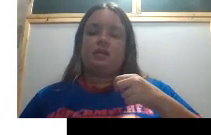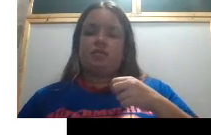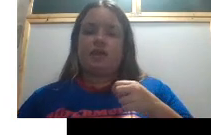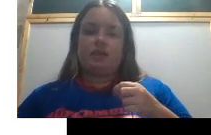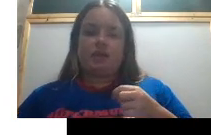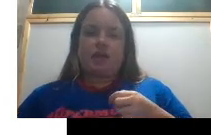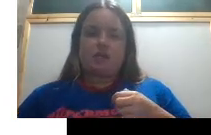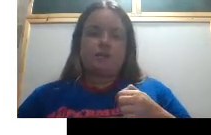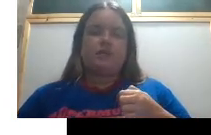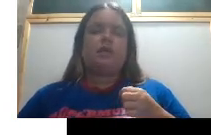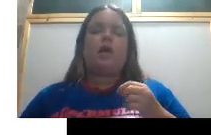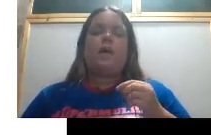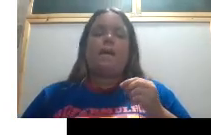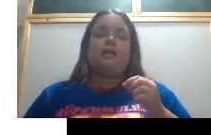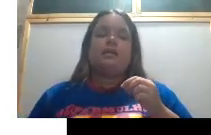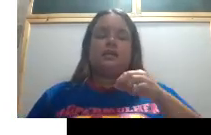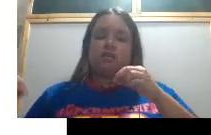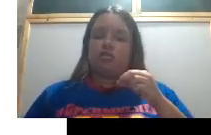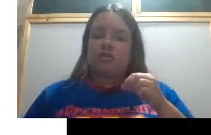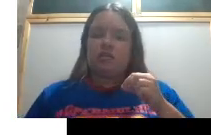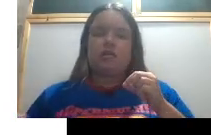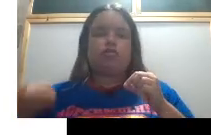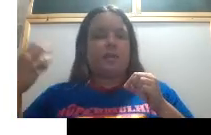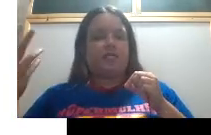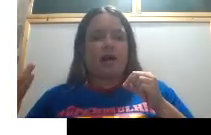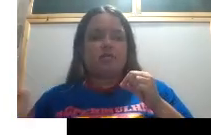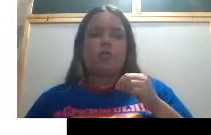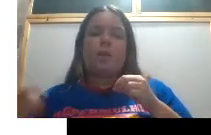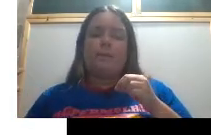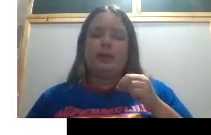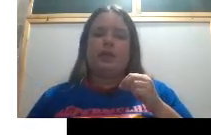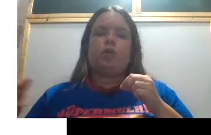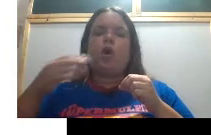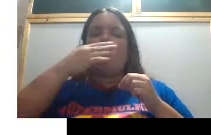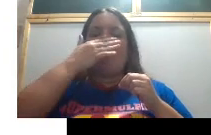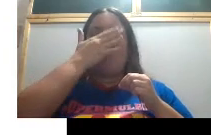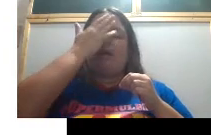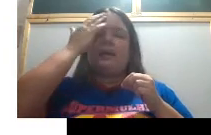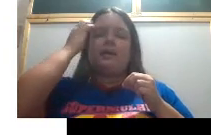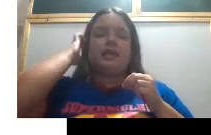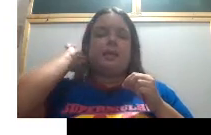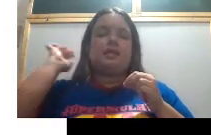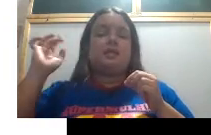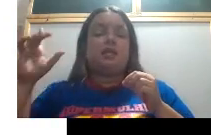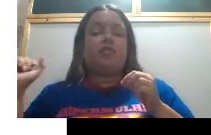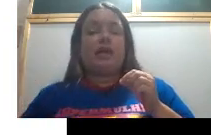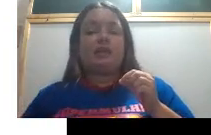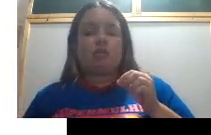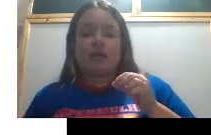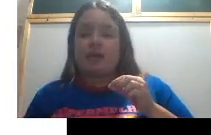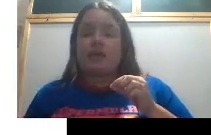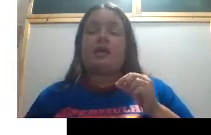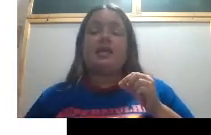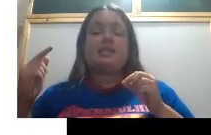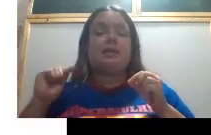tá atividade de casa tem três esquisitinhos podem passo primeiro quando a bandeira brasileira